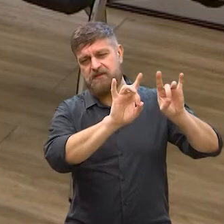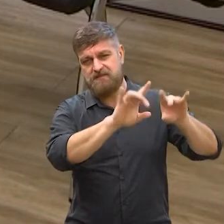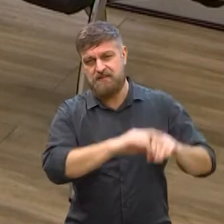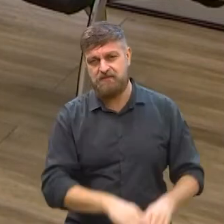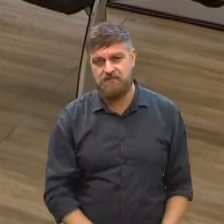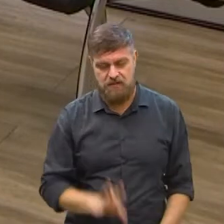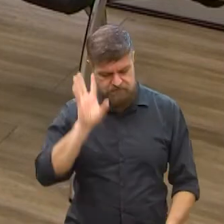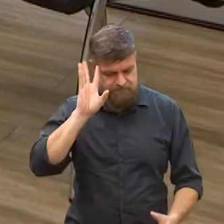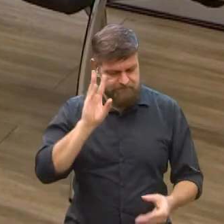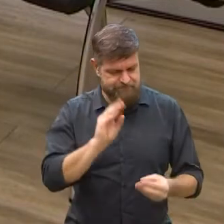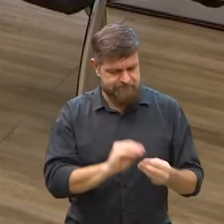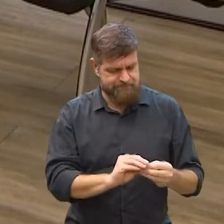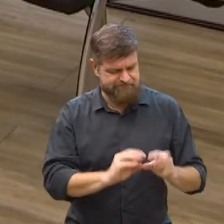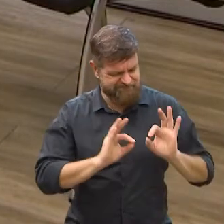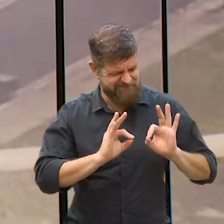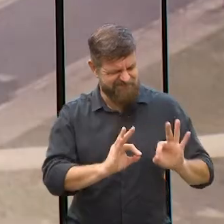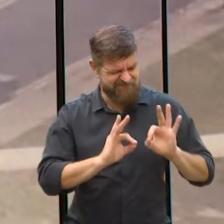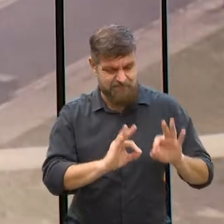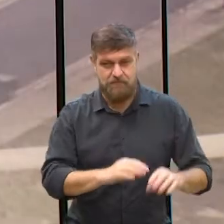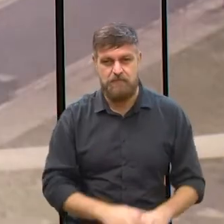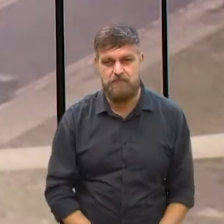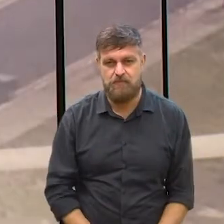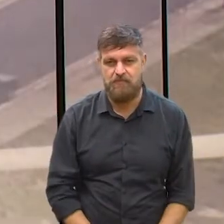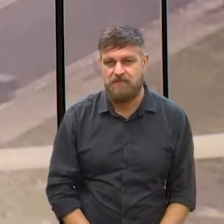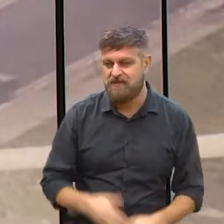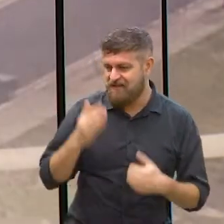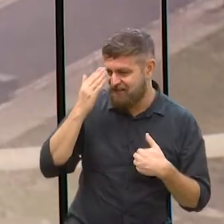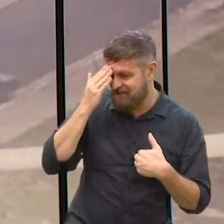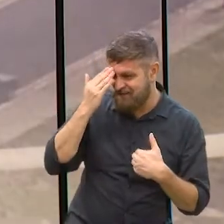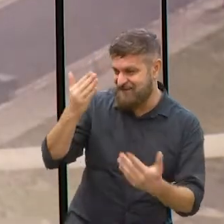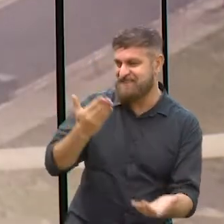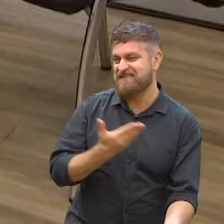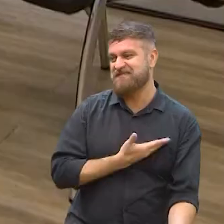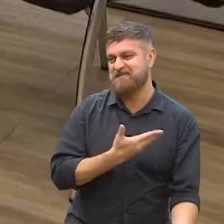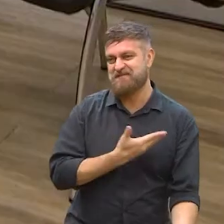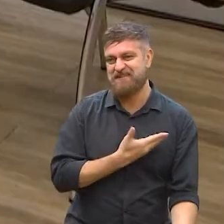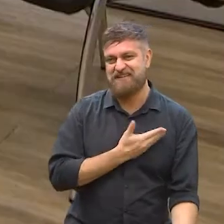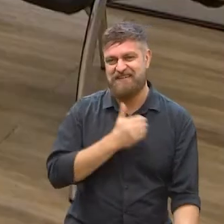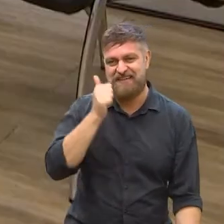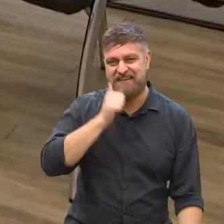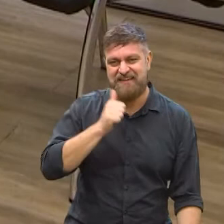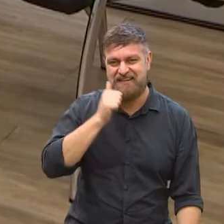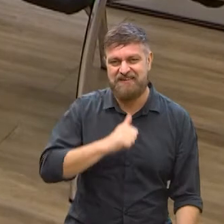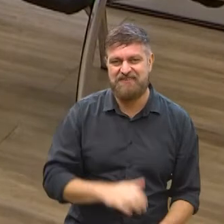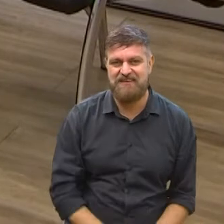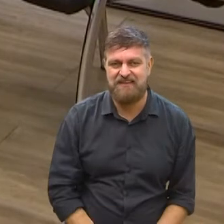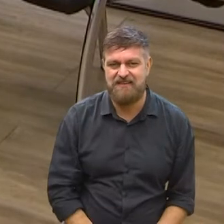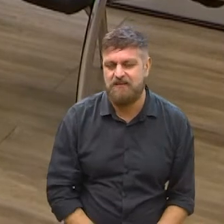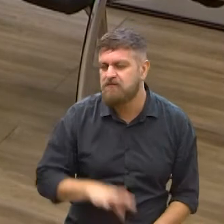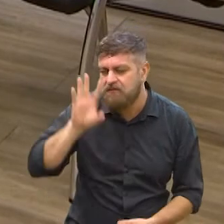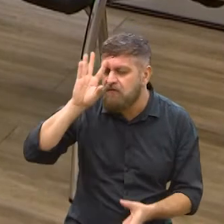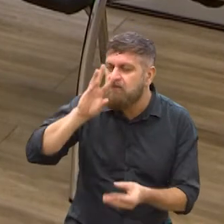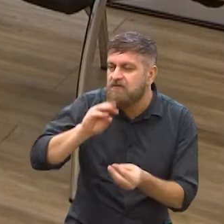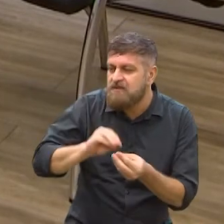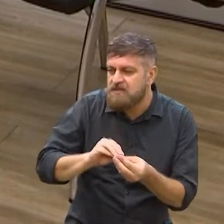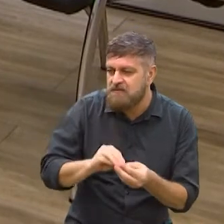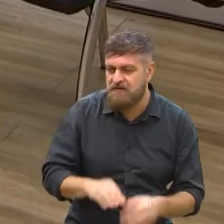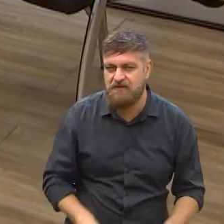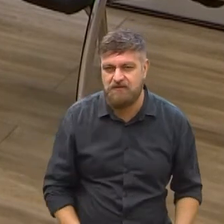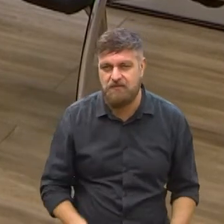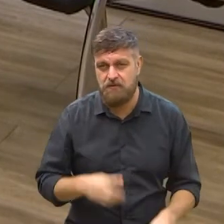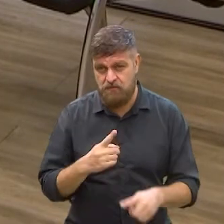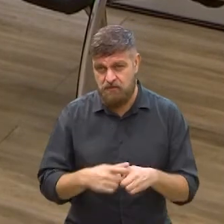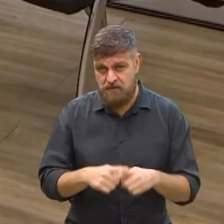ter resultado, e resultado se tem. E eu quero agradecer, claro, a minha amiga Marilda. Eu gostaria que você fizesse um fechamento, Marilda,